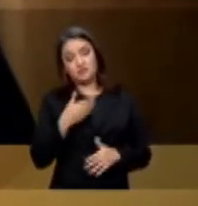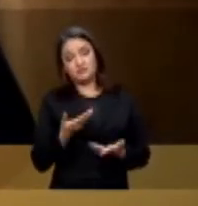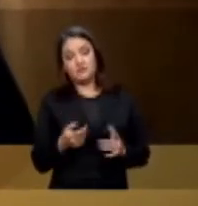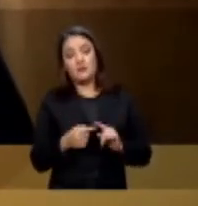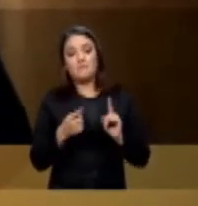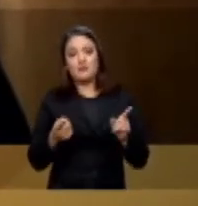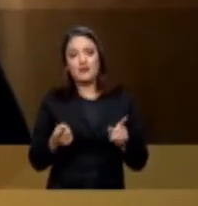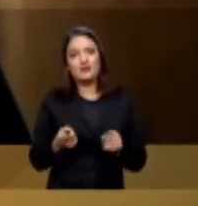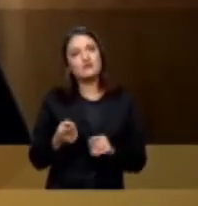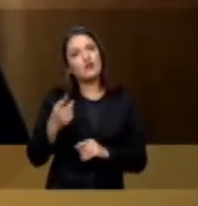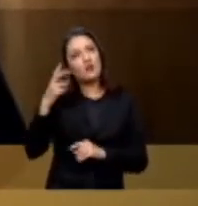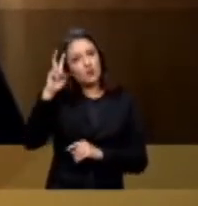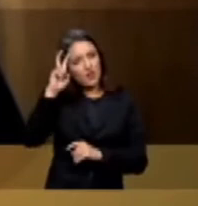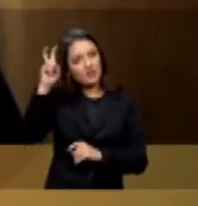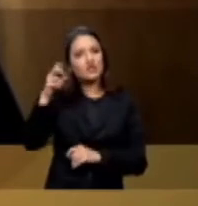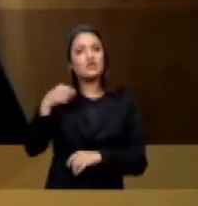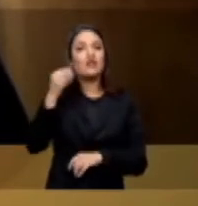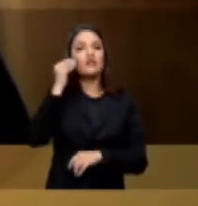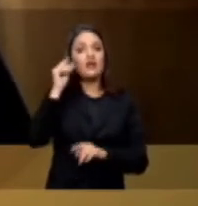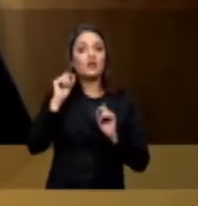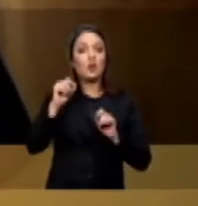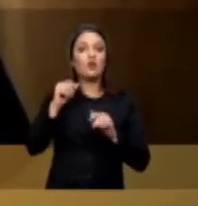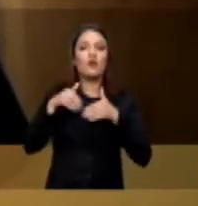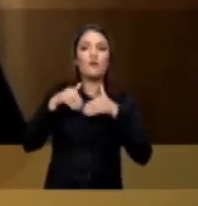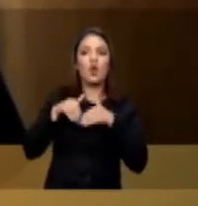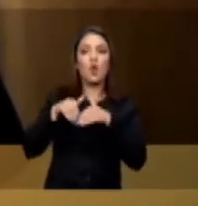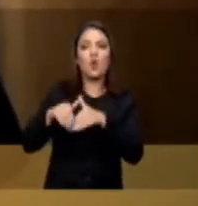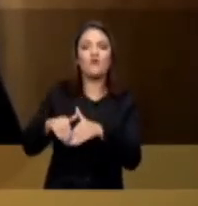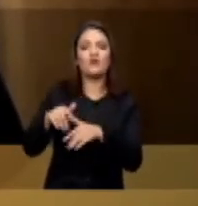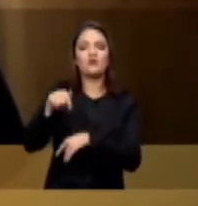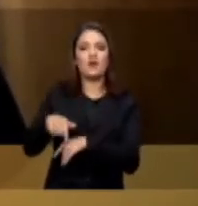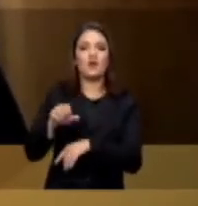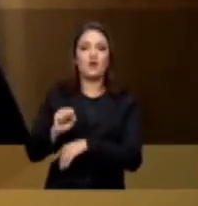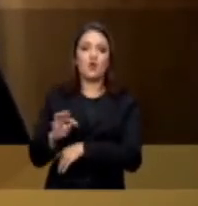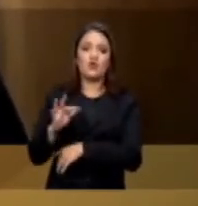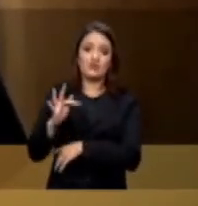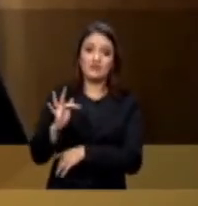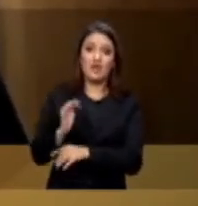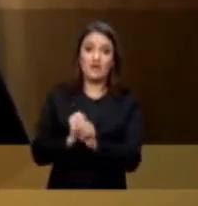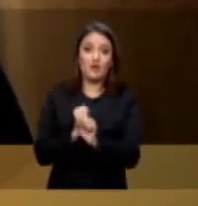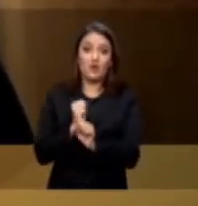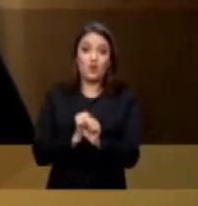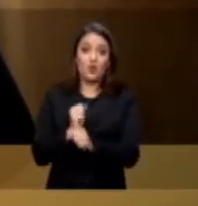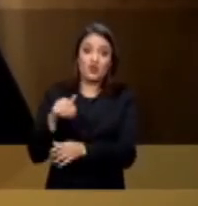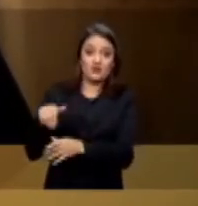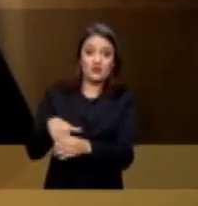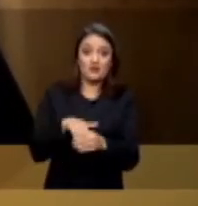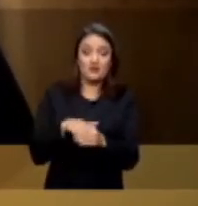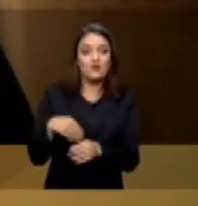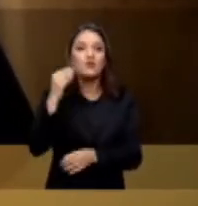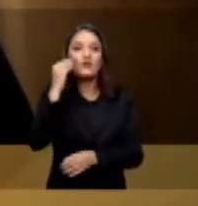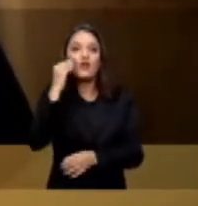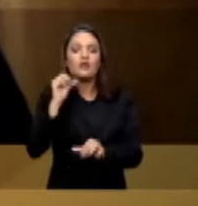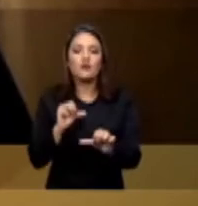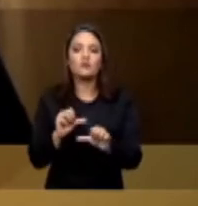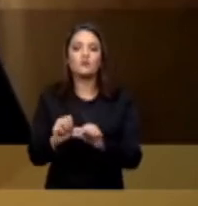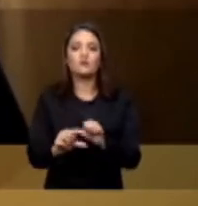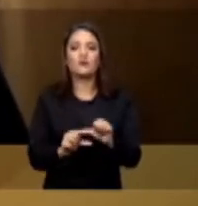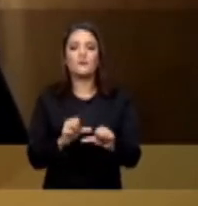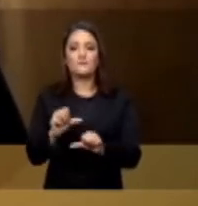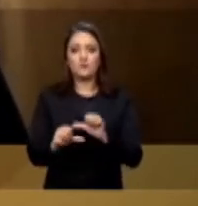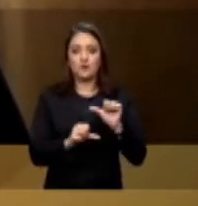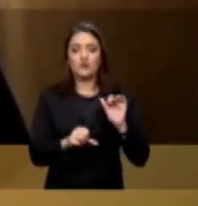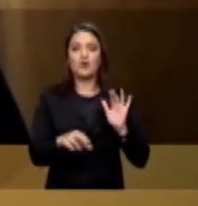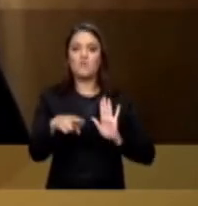Inteligentemente, tenta-se a sensibilidade da Corte Constitucional no ano das eleições, tentando-a modificar